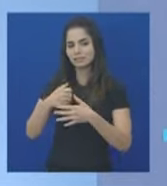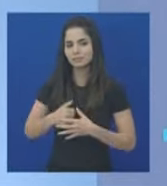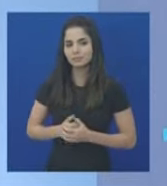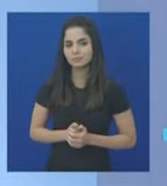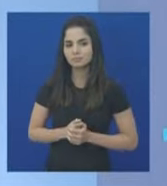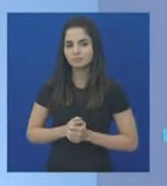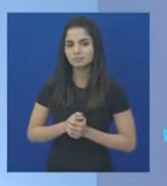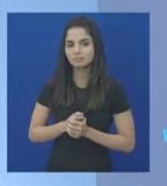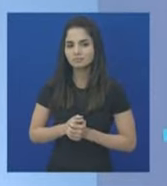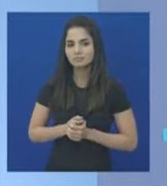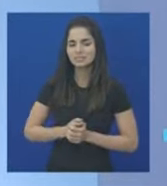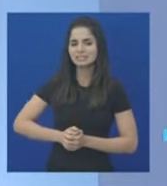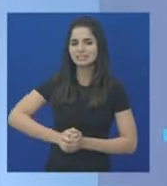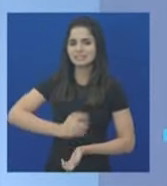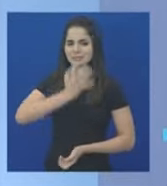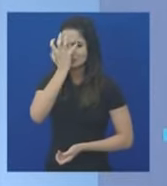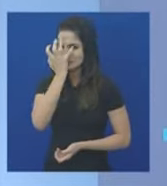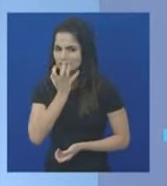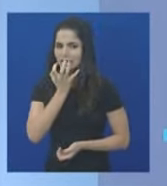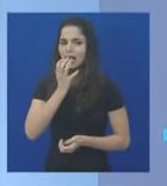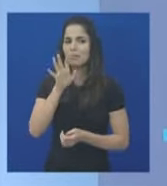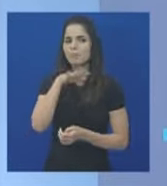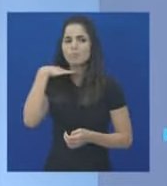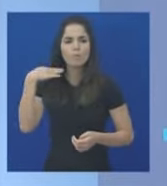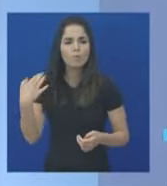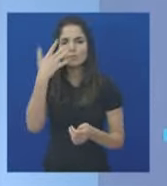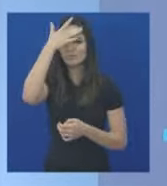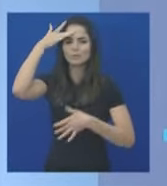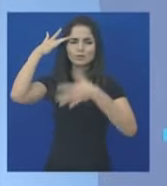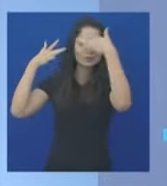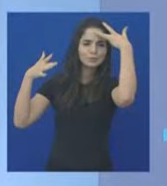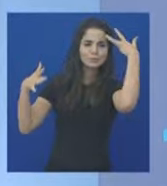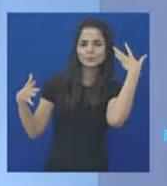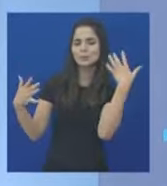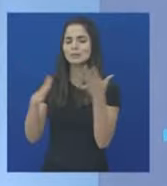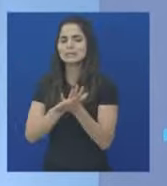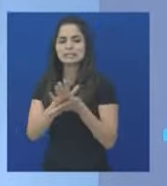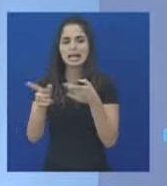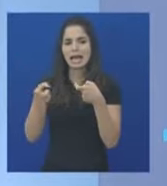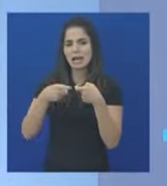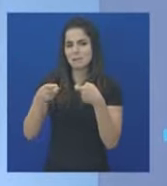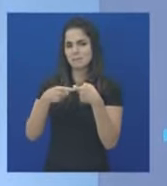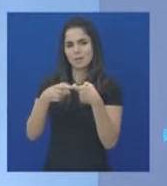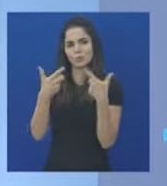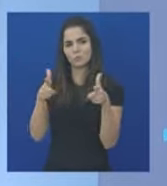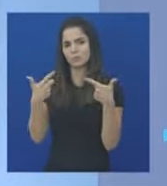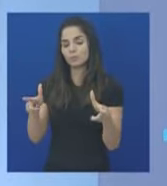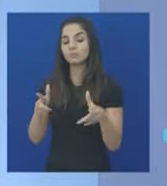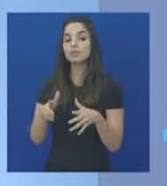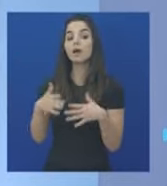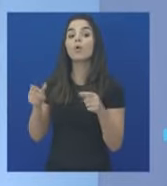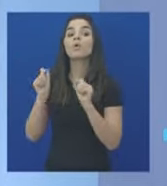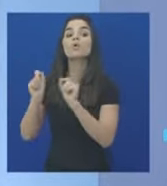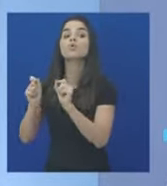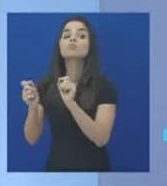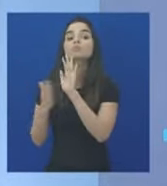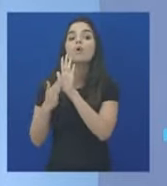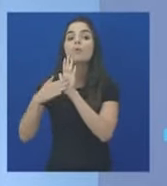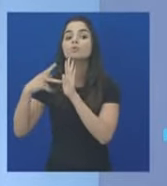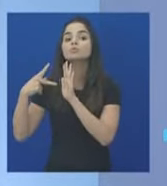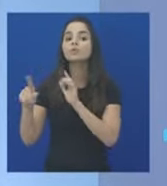Temas muito graves, como a morte de pessoas por falta de atendimento. Queria saber quais são as suas propostas,